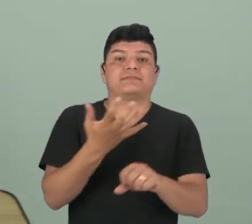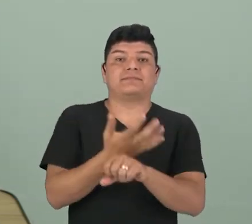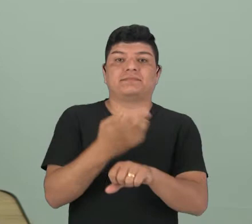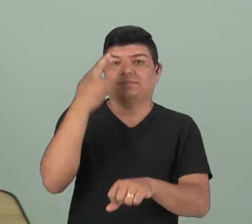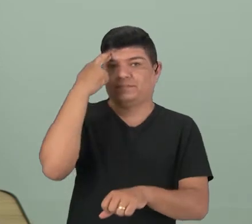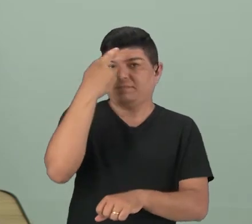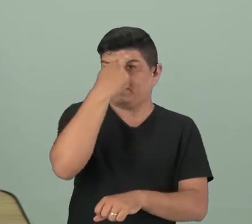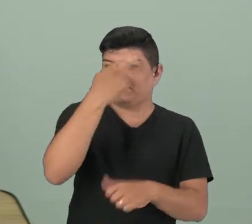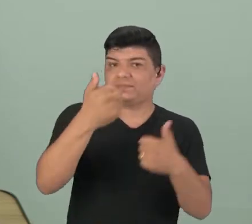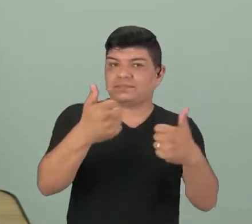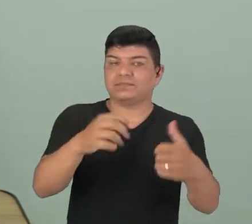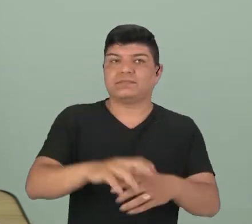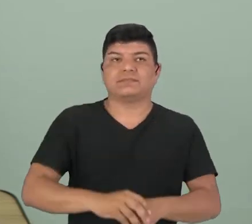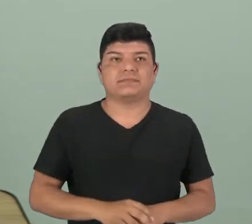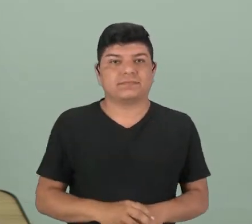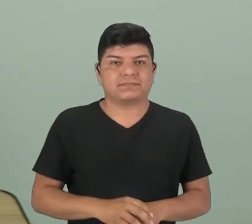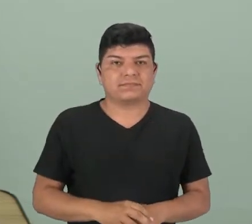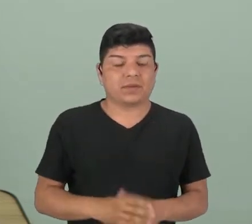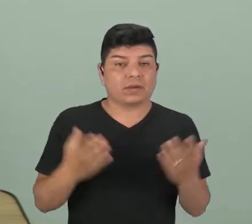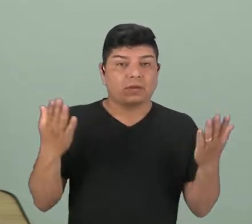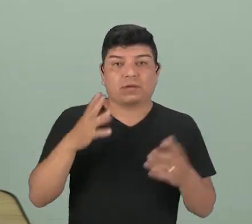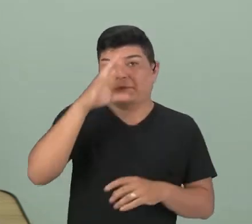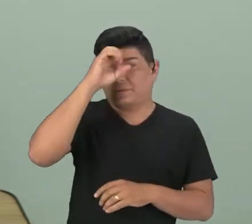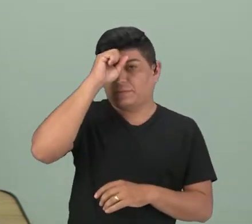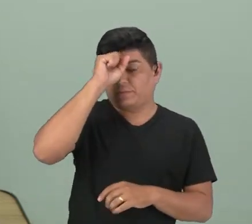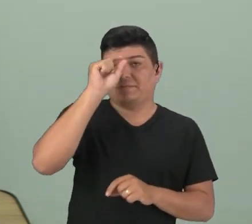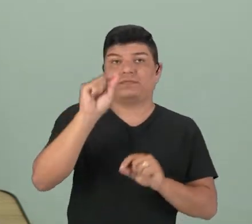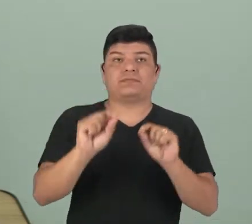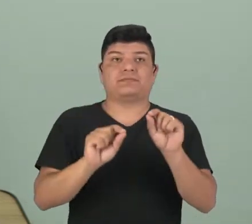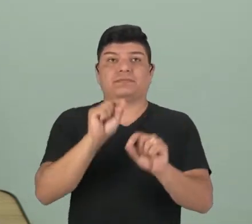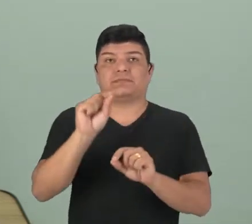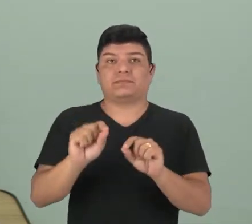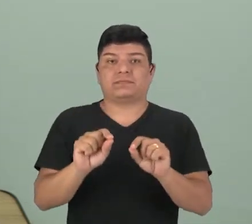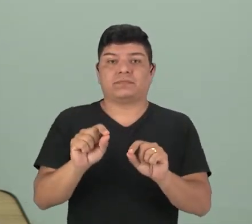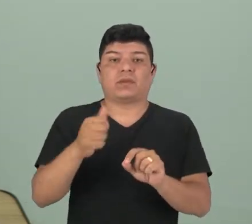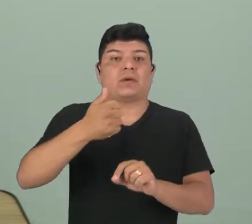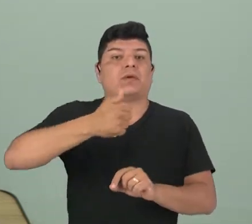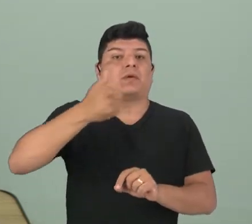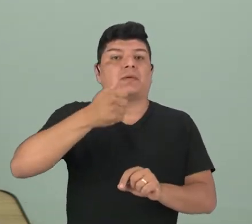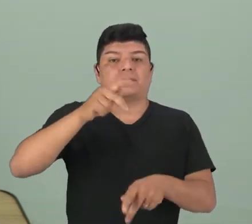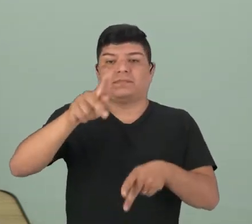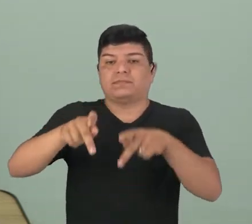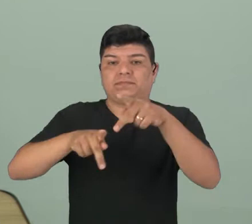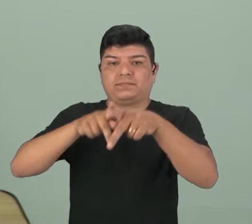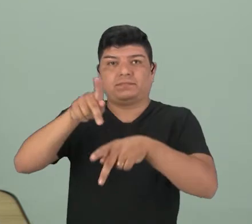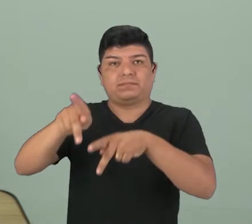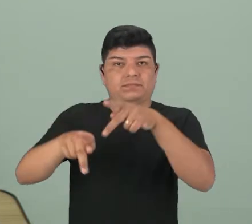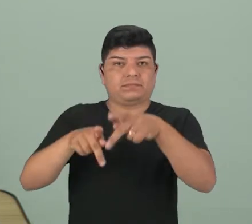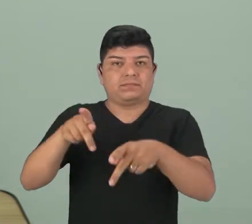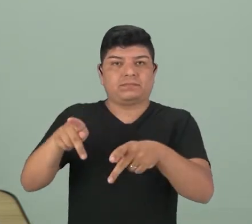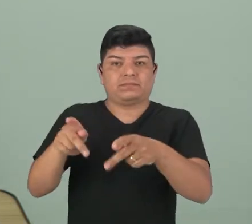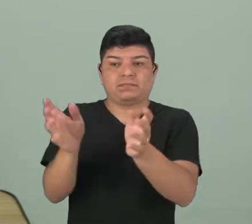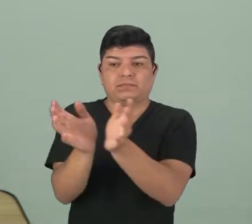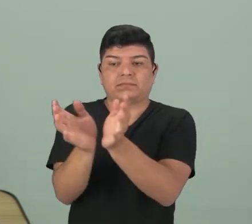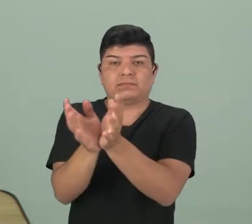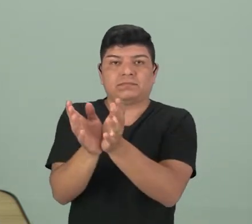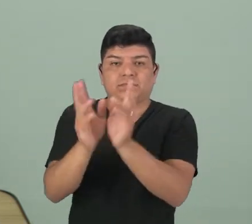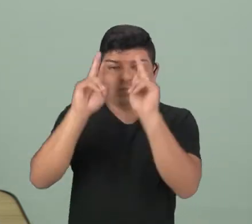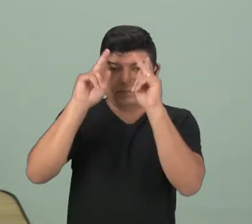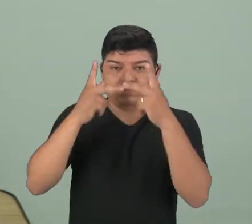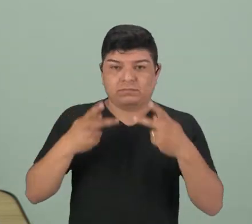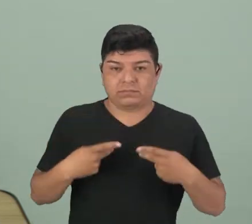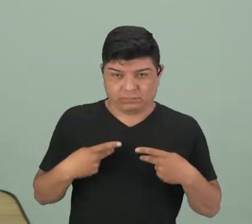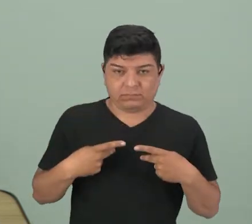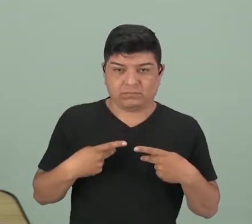História. Na História hoje a gente vai aprender um pouco sobre os primeiros povos, os primeiros agrupamentos humanos, que é